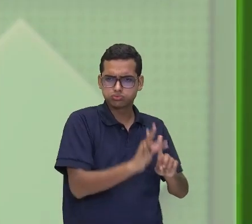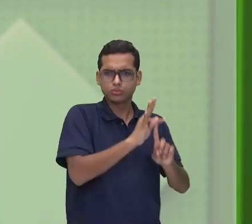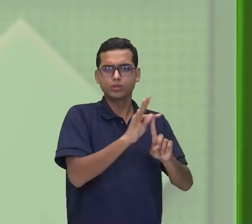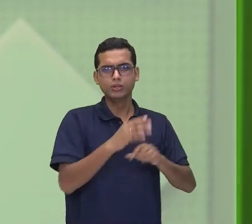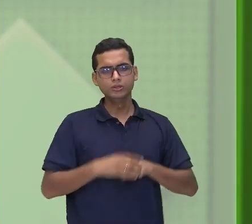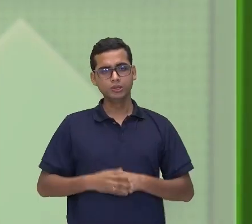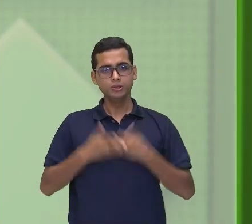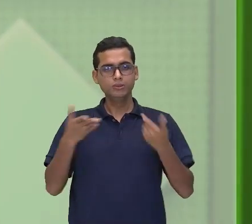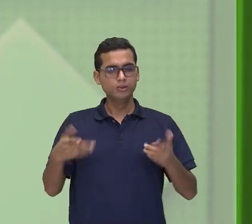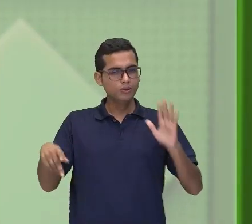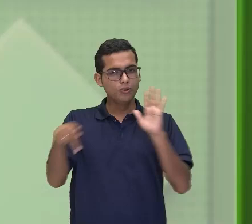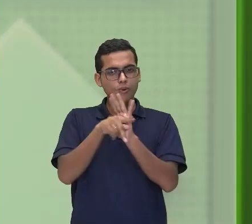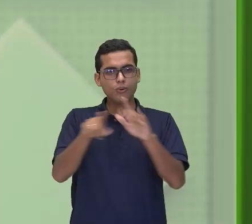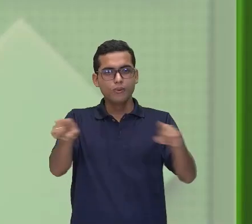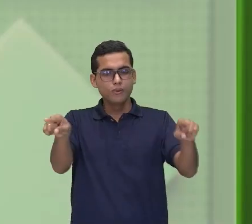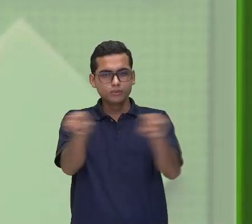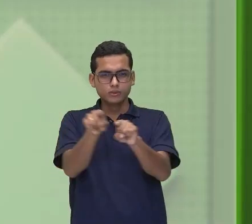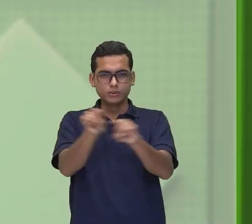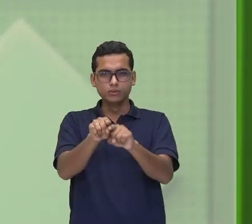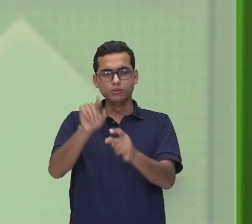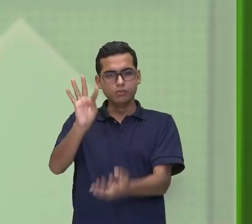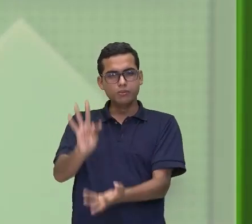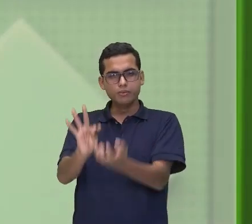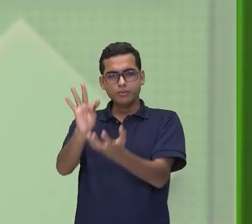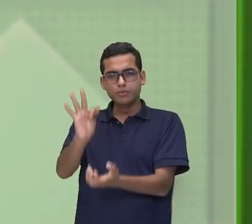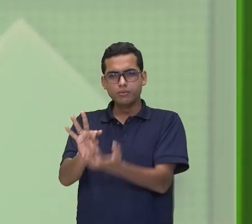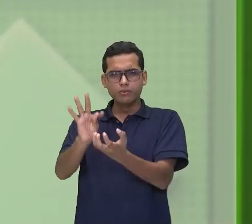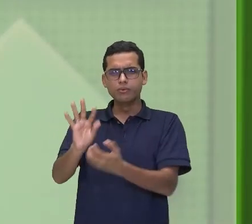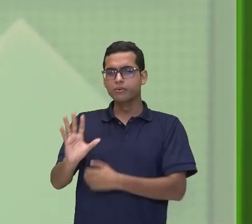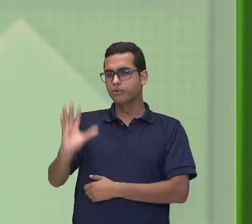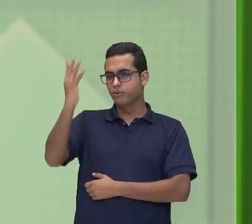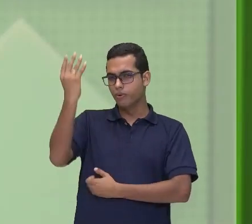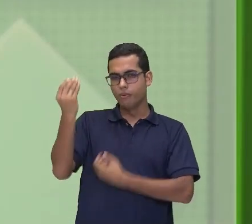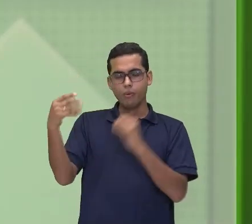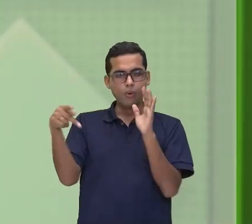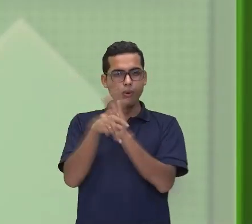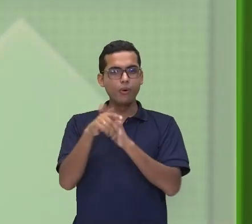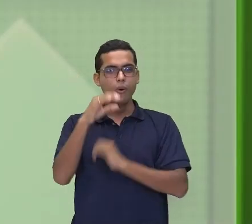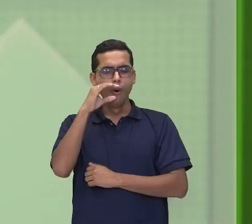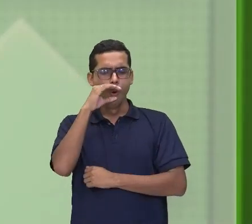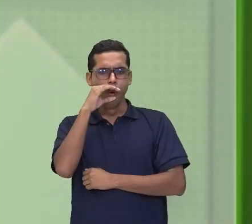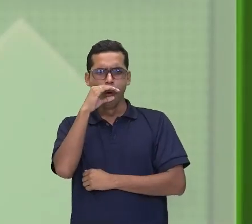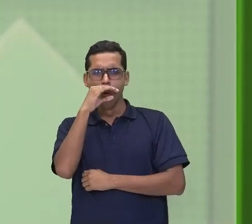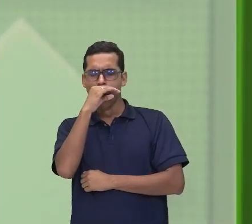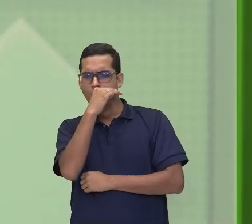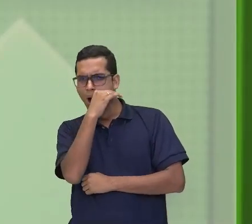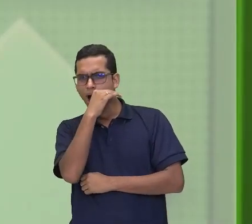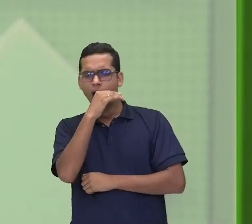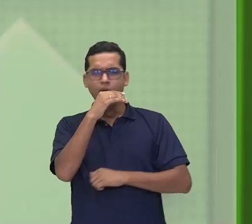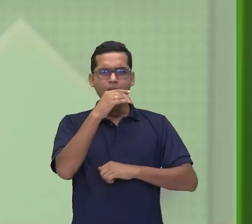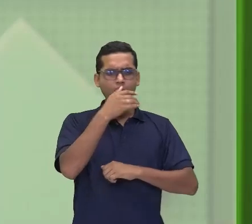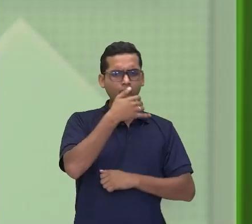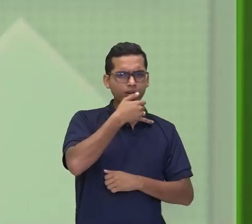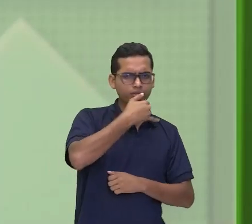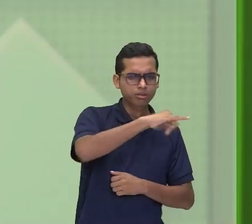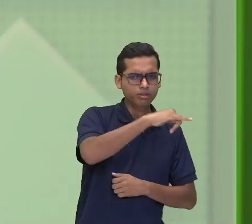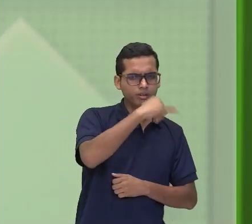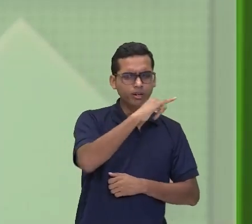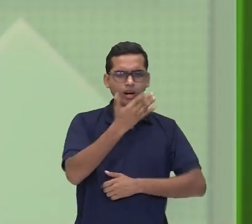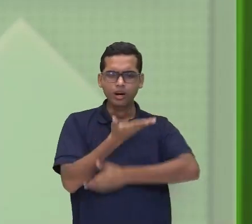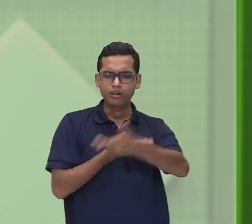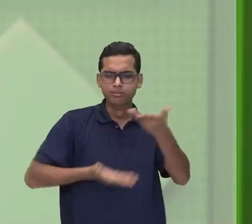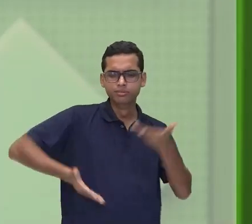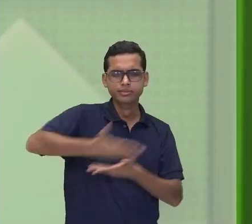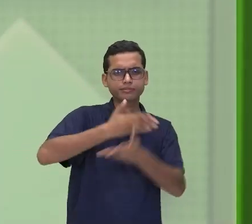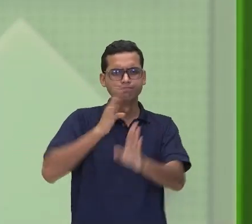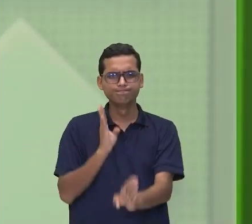como ocorria esses fenômenos, né, entre o calor e a energia, fizeram a descoberta